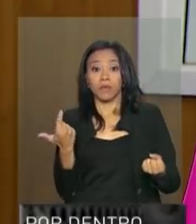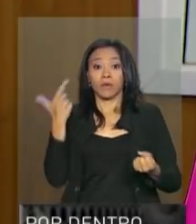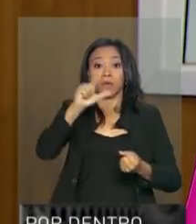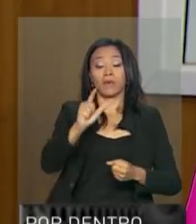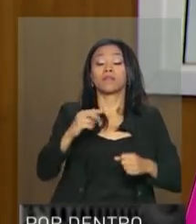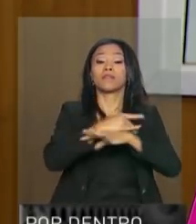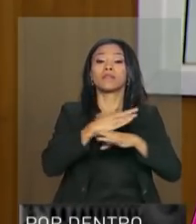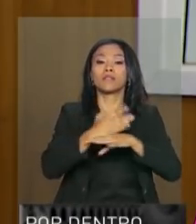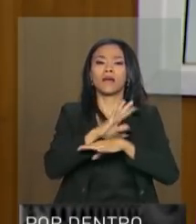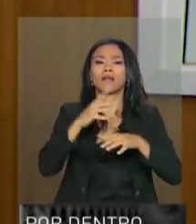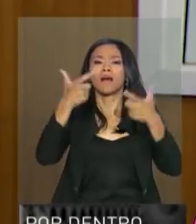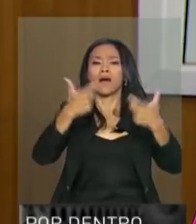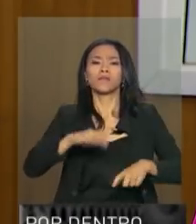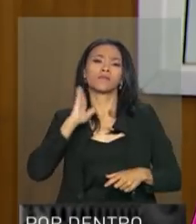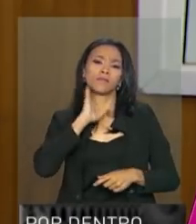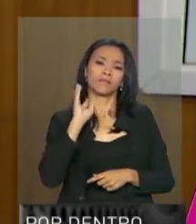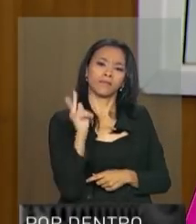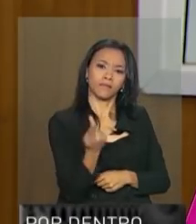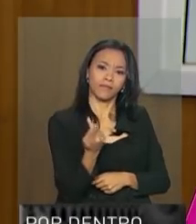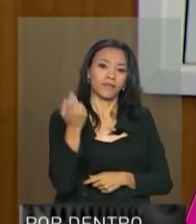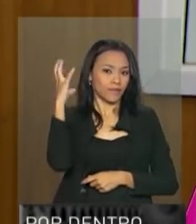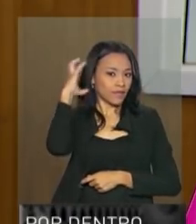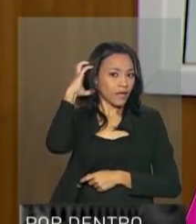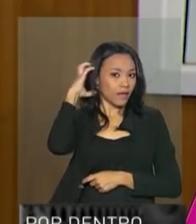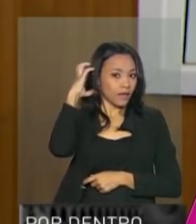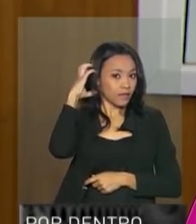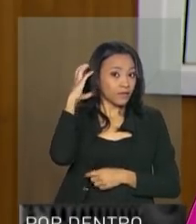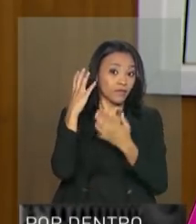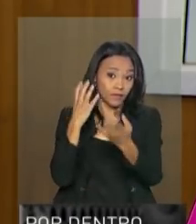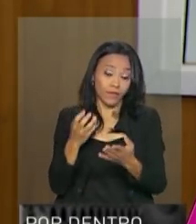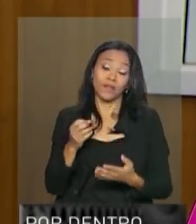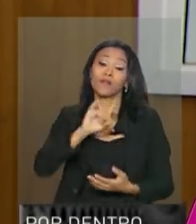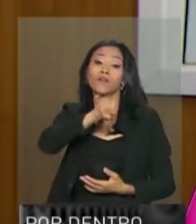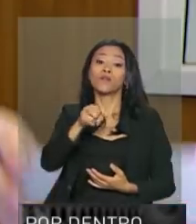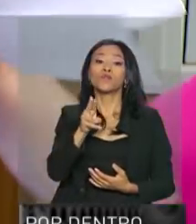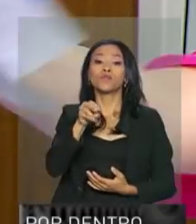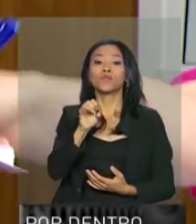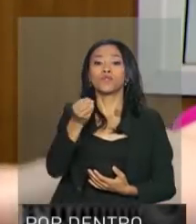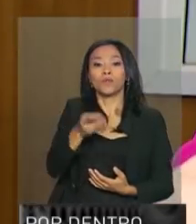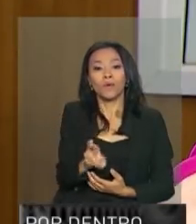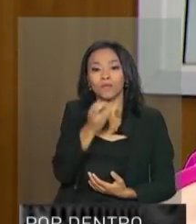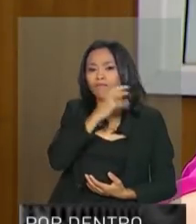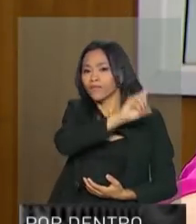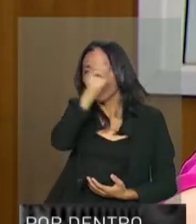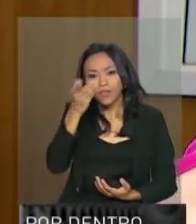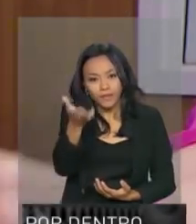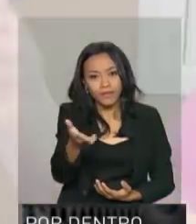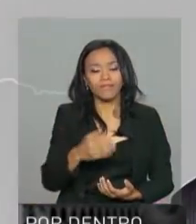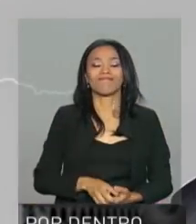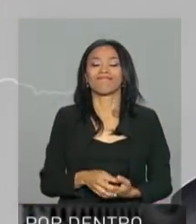Vamos conversar com o Júnior Moreira, da Rádio Itatiaia. Olá, Júnior, muito bom dia para você. Bom dia a todos. Eu queria dirigir a